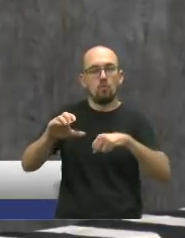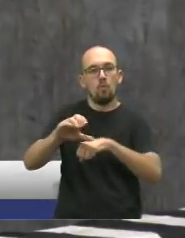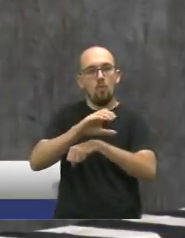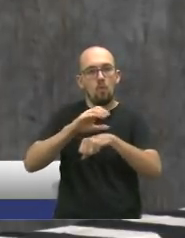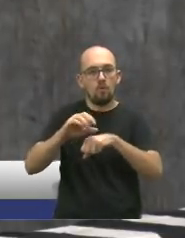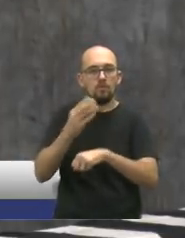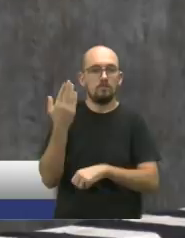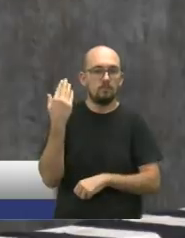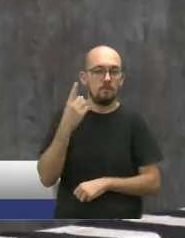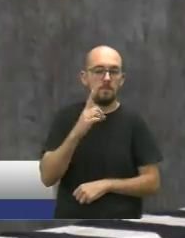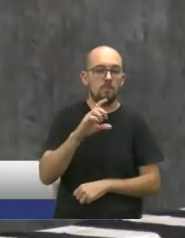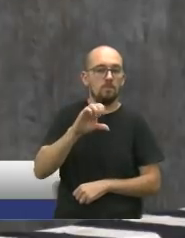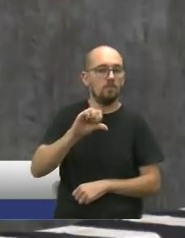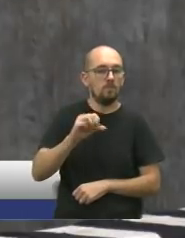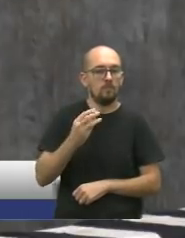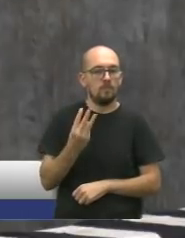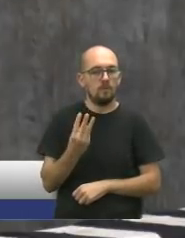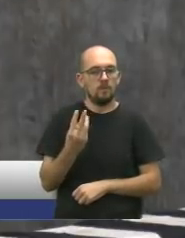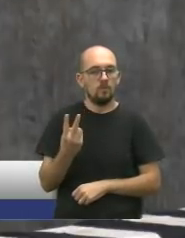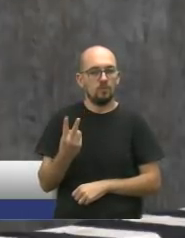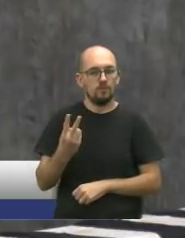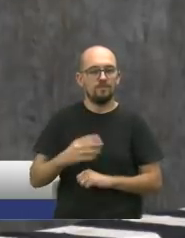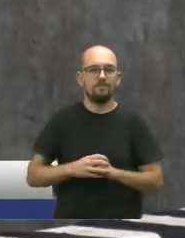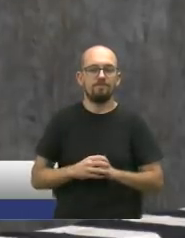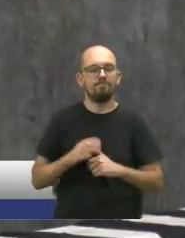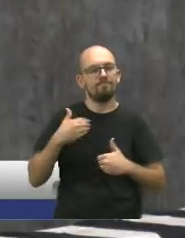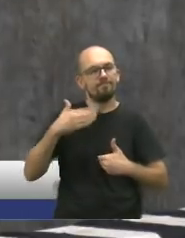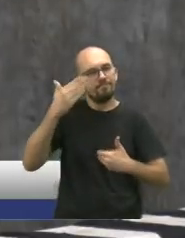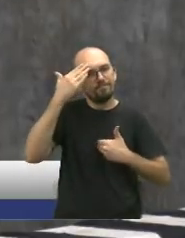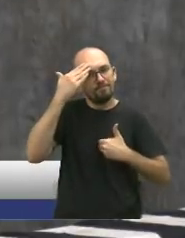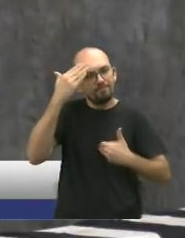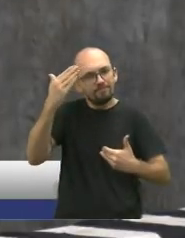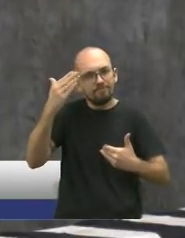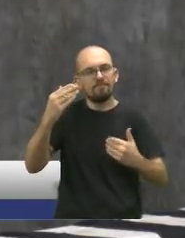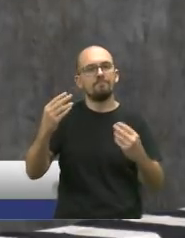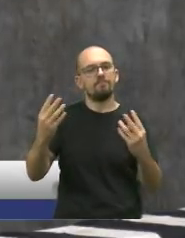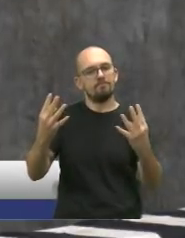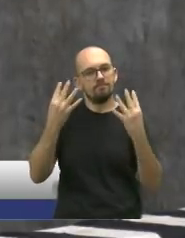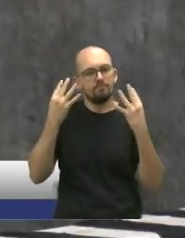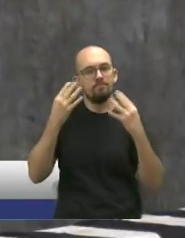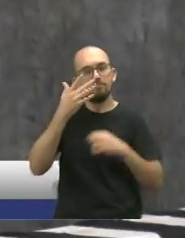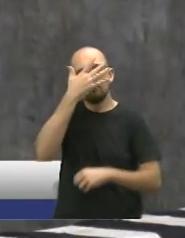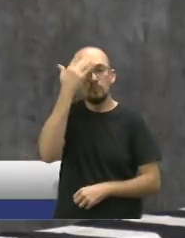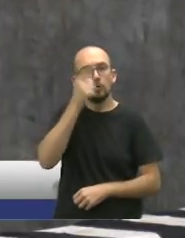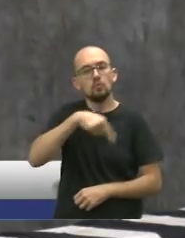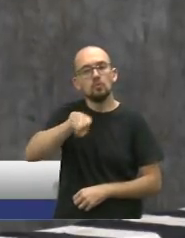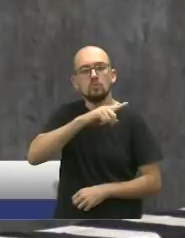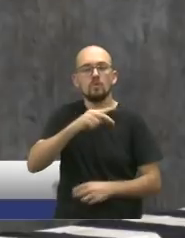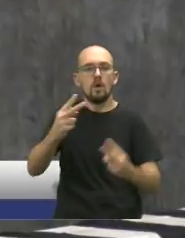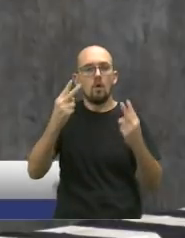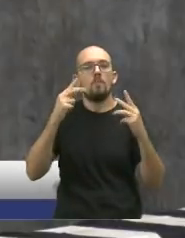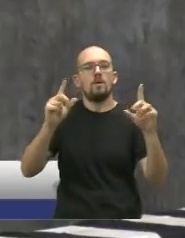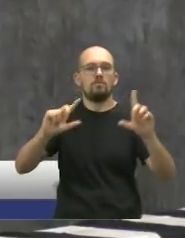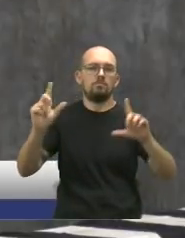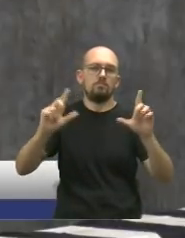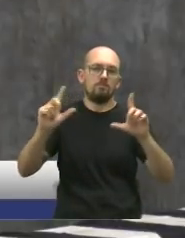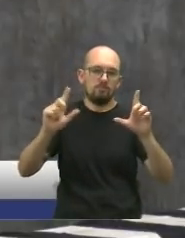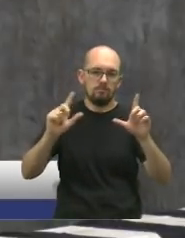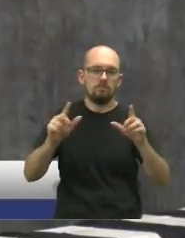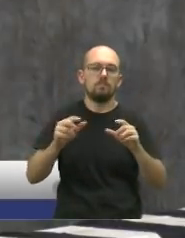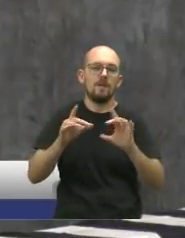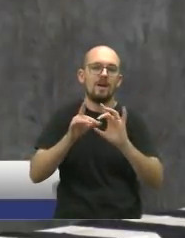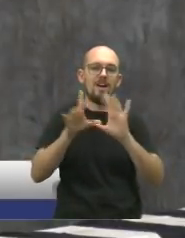de 1932. Quero agradecer também a audiência de você que nos acompanha pelos nossos canais, o